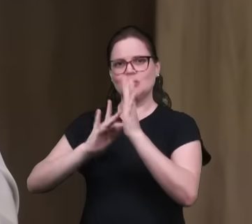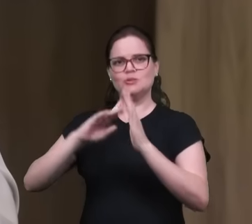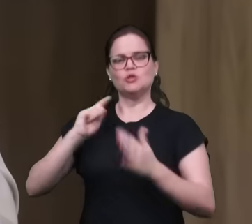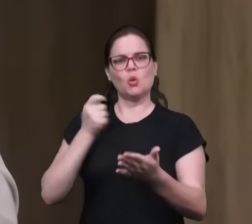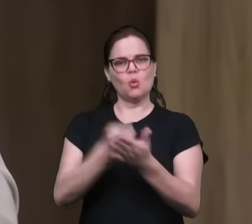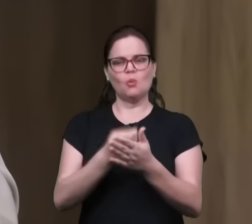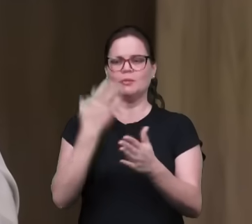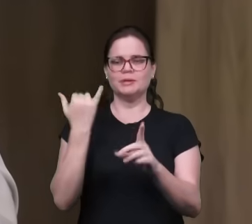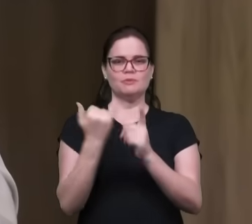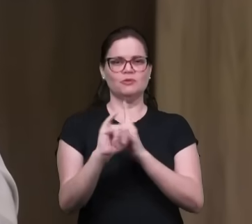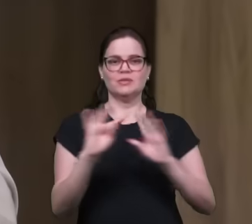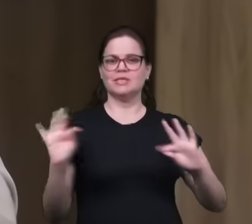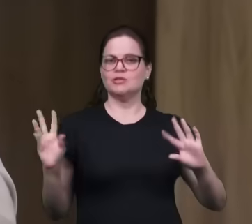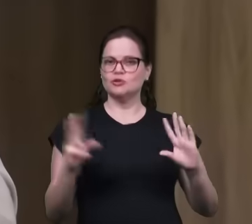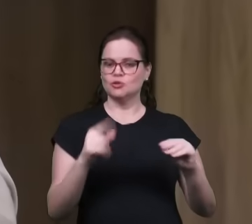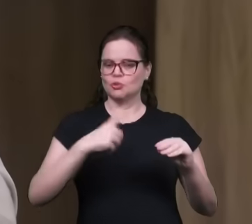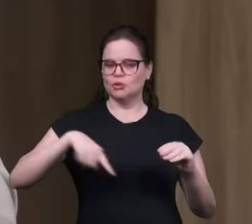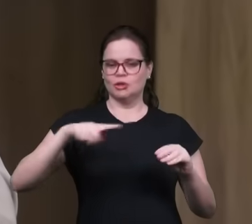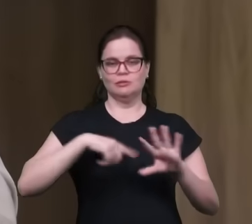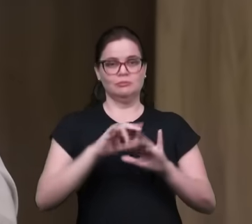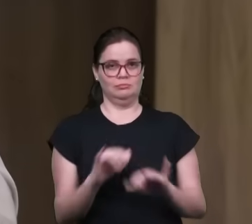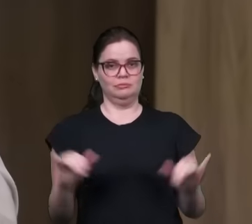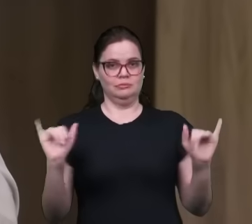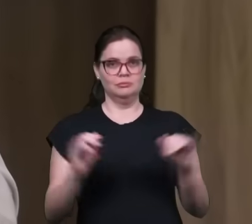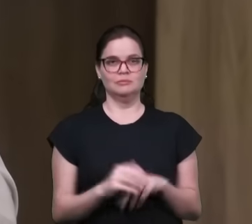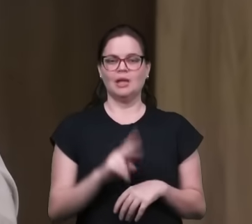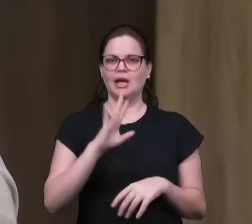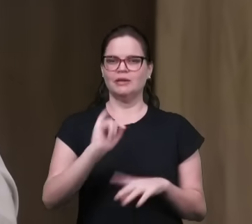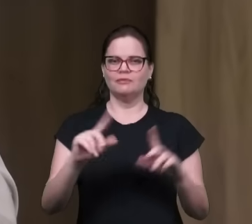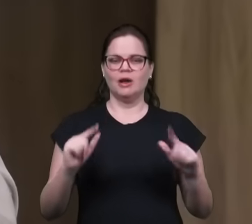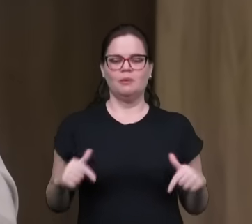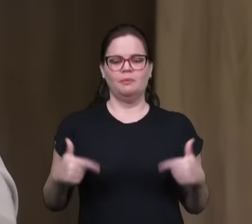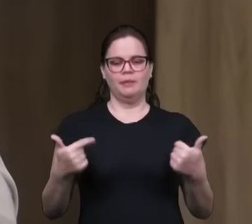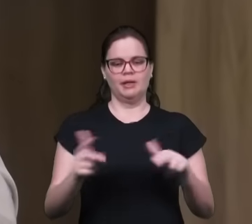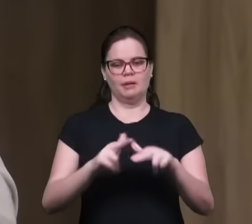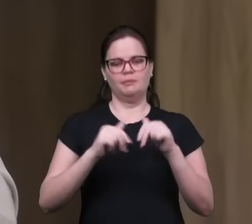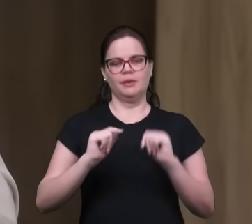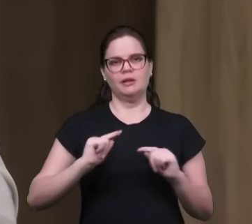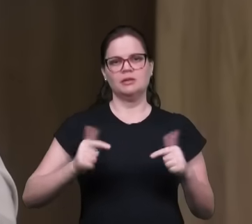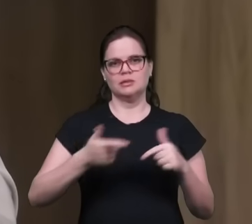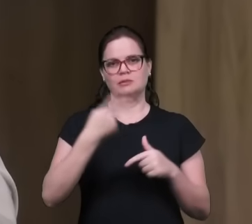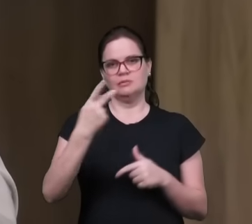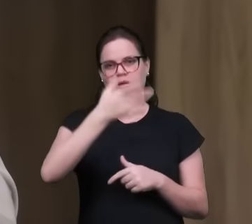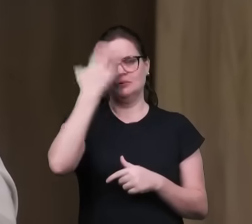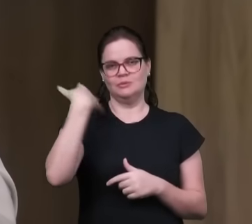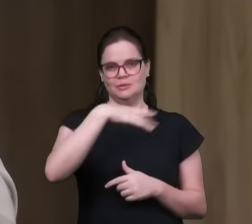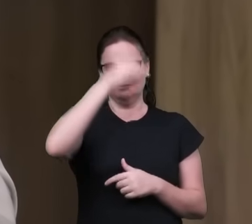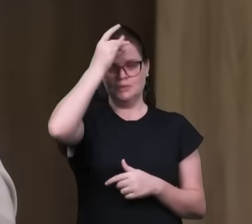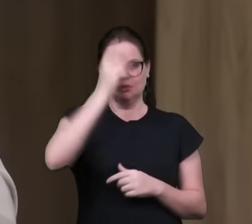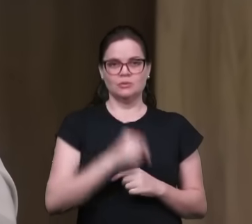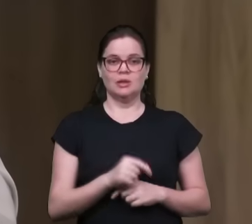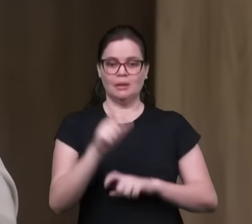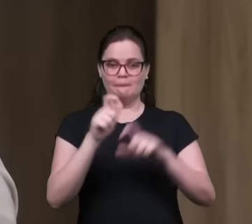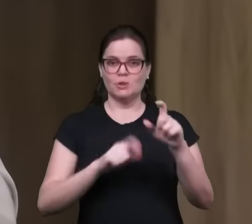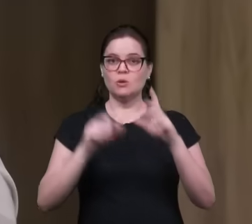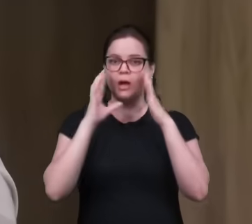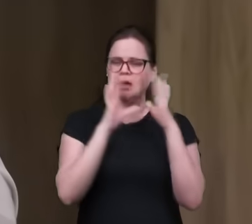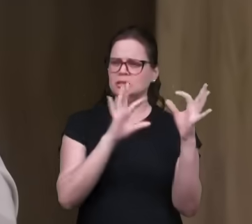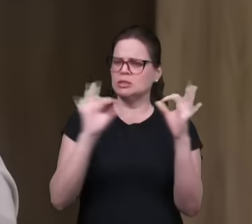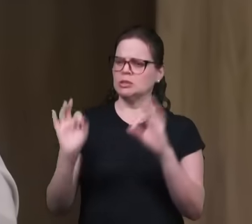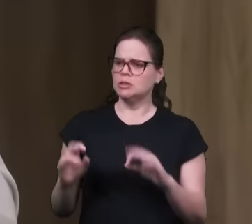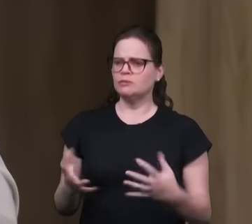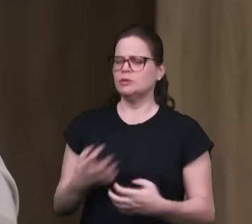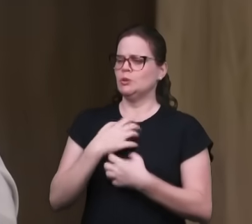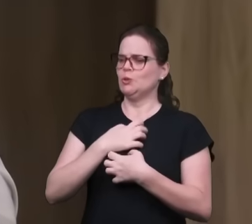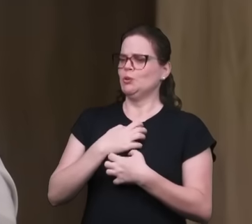controle daquilo que estamos falando. E aí ele vai operar pelo seu Espírito Santo no coração da pessoa que estiver ouvindo, e a pessoa que